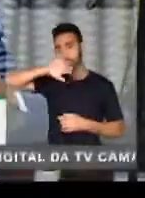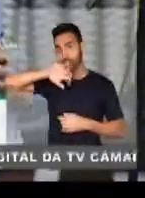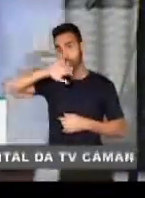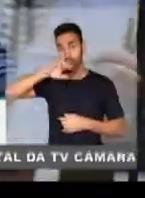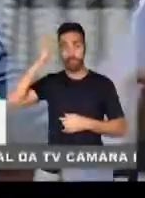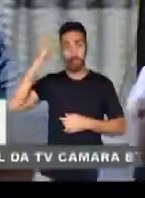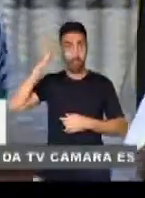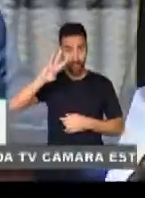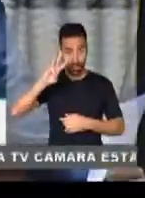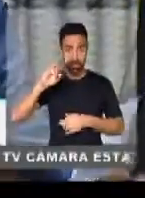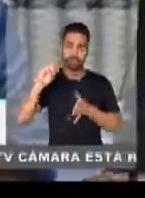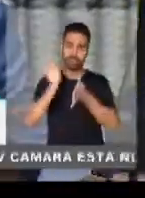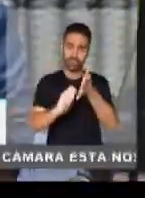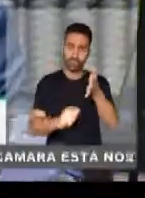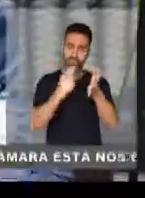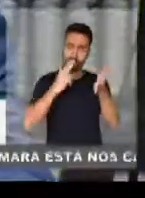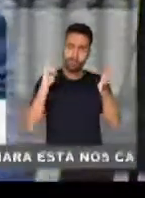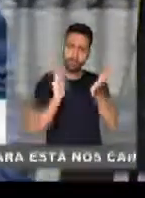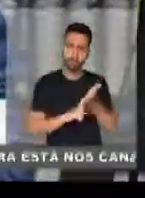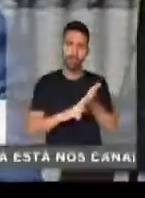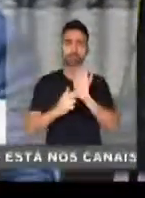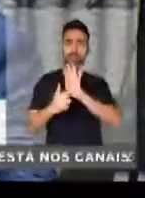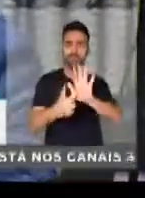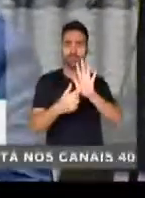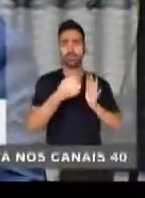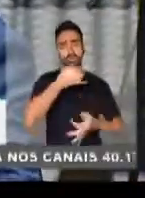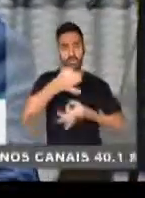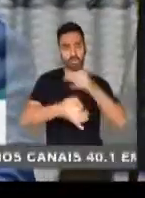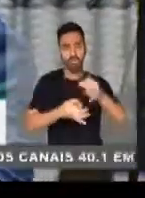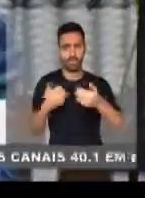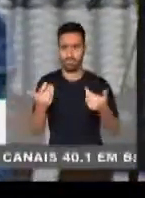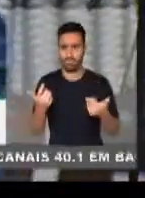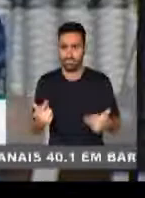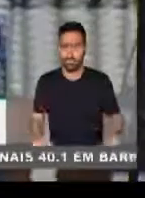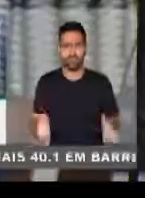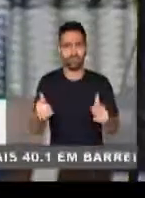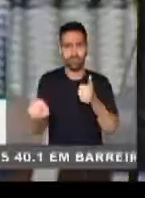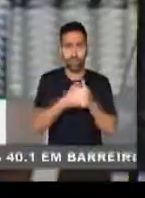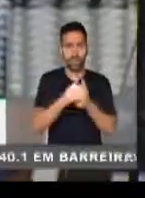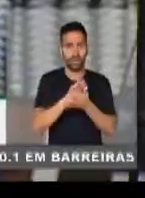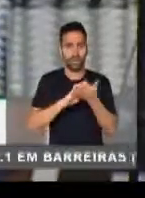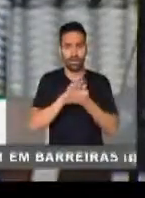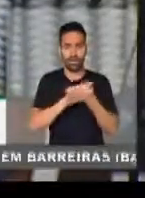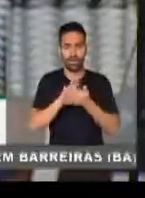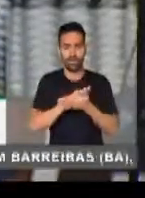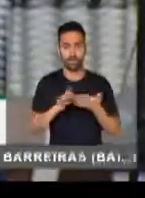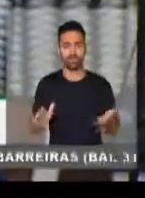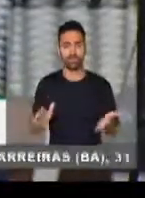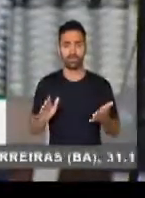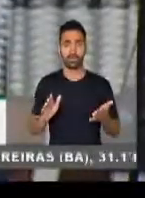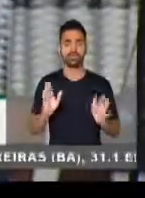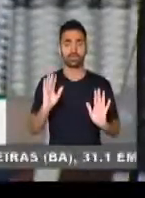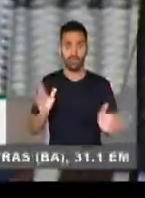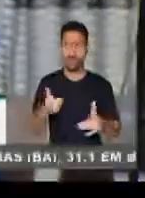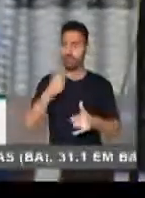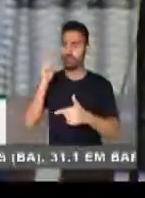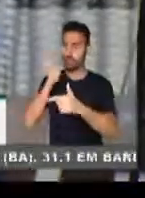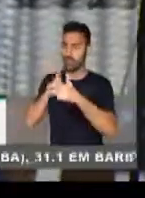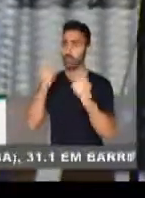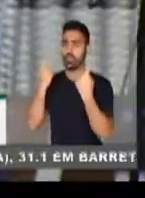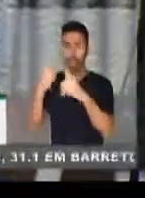e tornaram públicas suas posições, sem esconder nada de ninguém. Criticaram a extinção do Ministério do